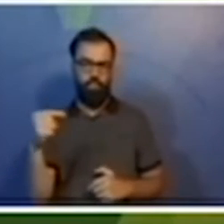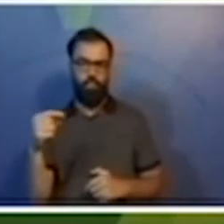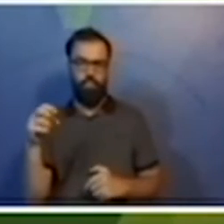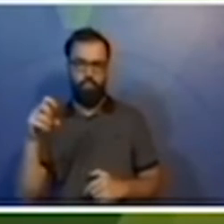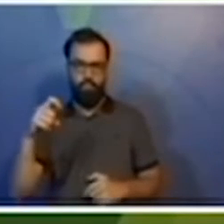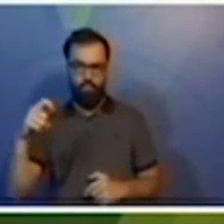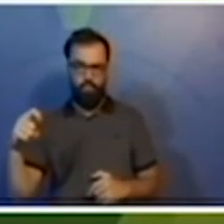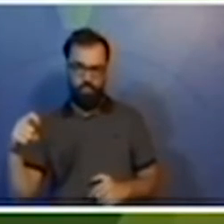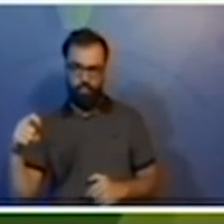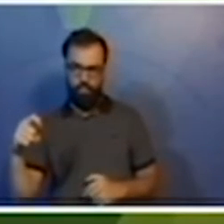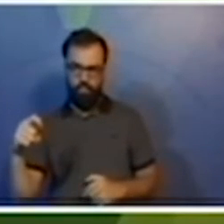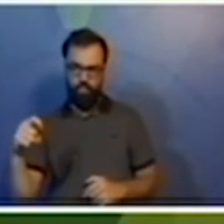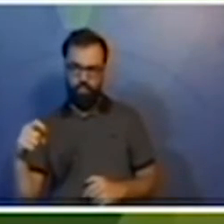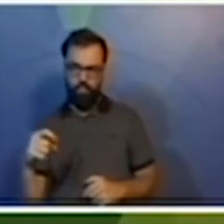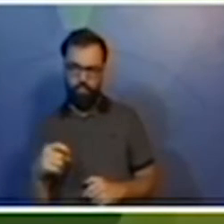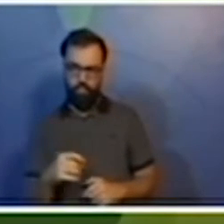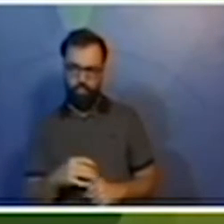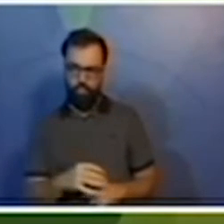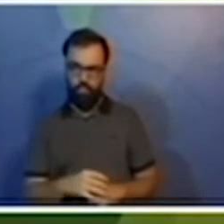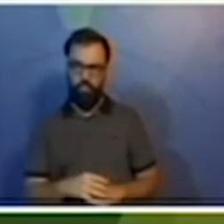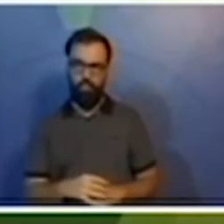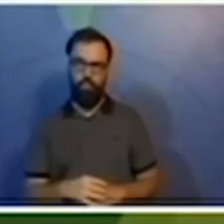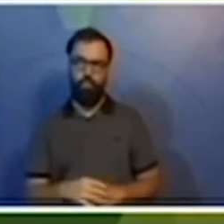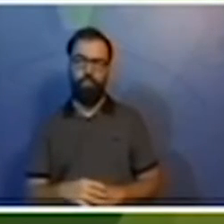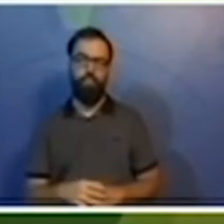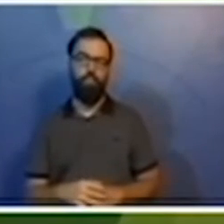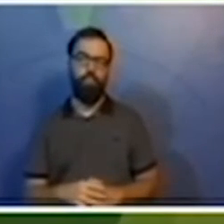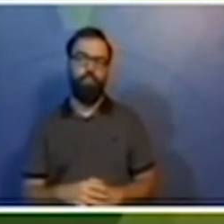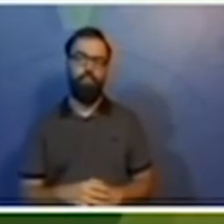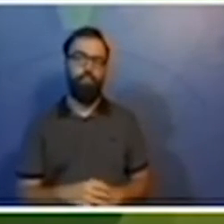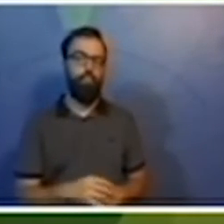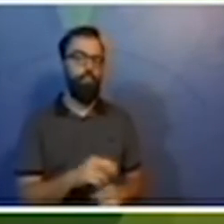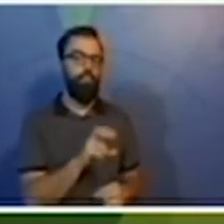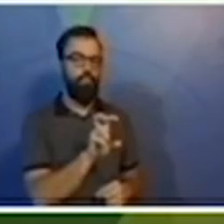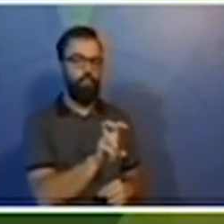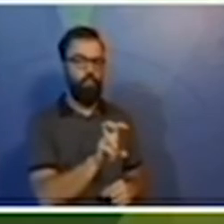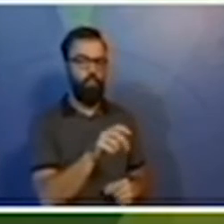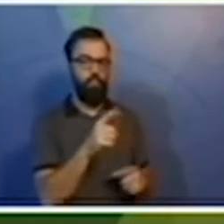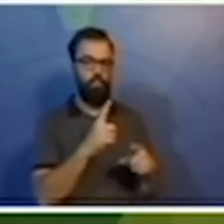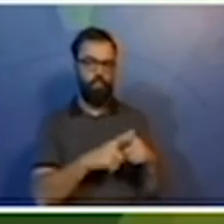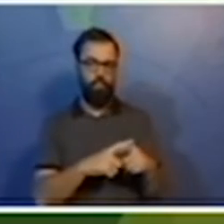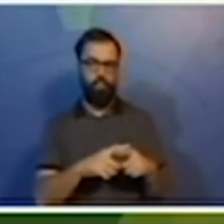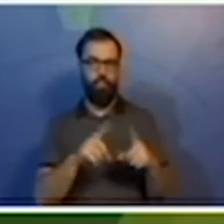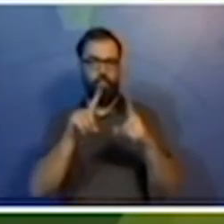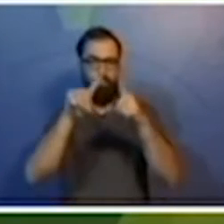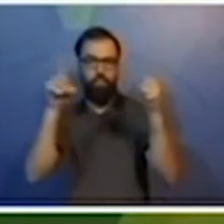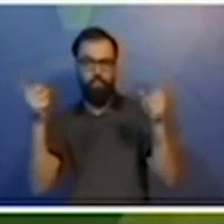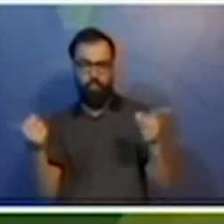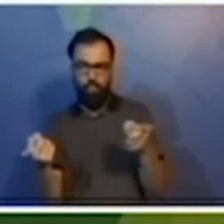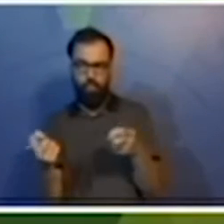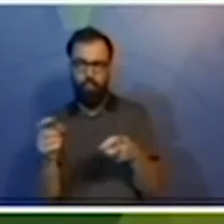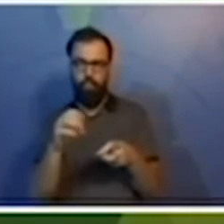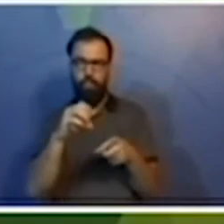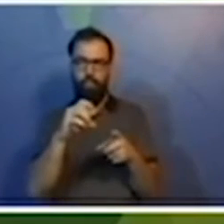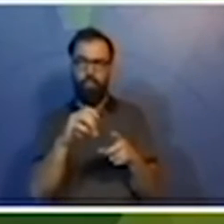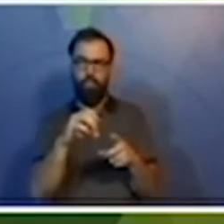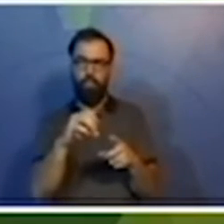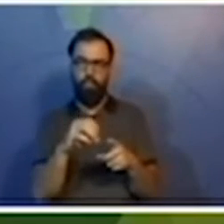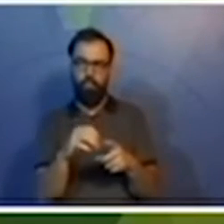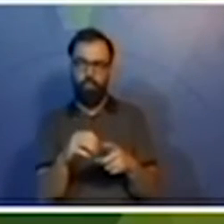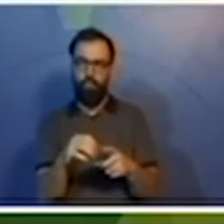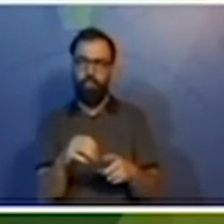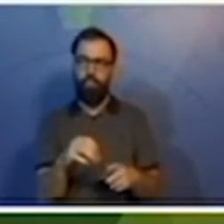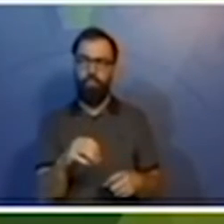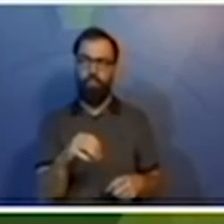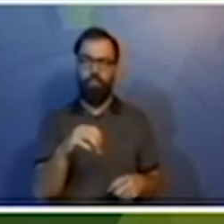O quintuplo da medida do seu complemento é 5 vezes... É o quintuplo da